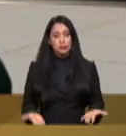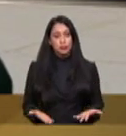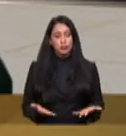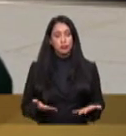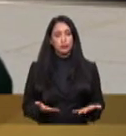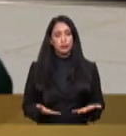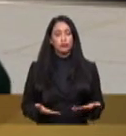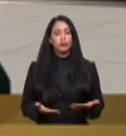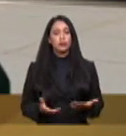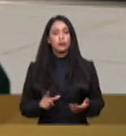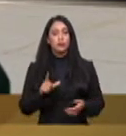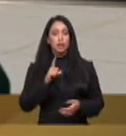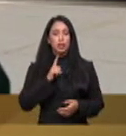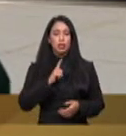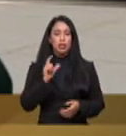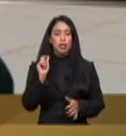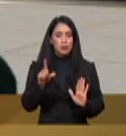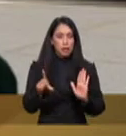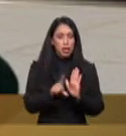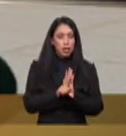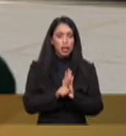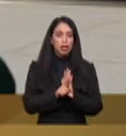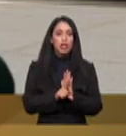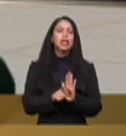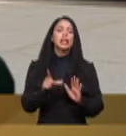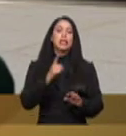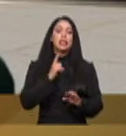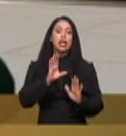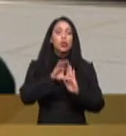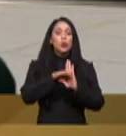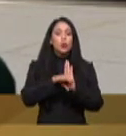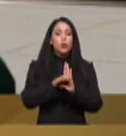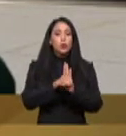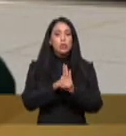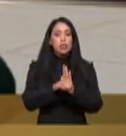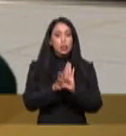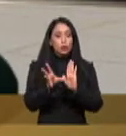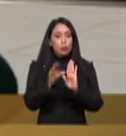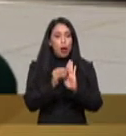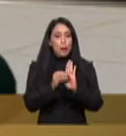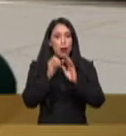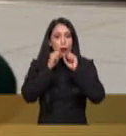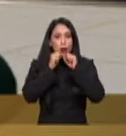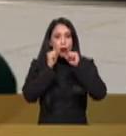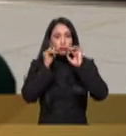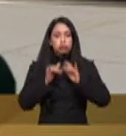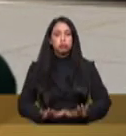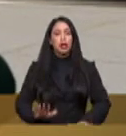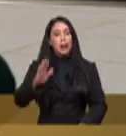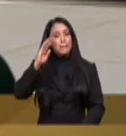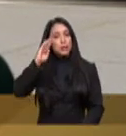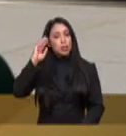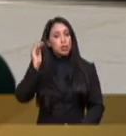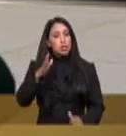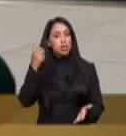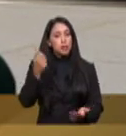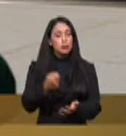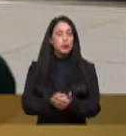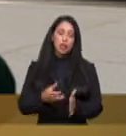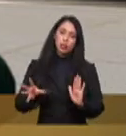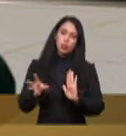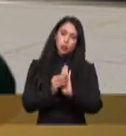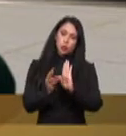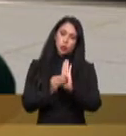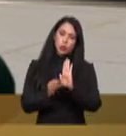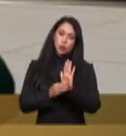termos do 26, parágrafo 2º da 9.504, inclui-se no conceito de impulsionamento a priorização paga de conteúdos